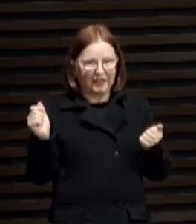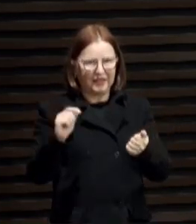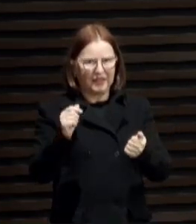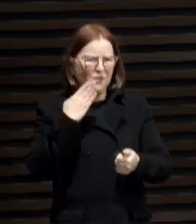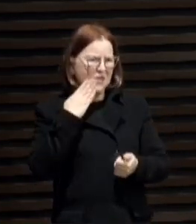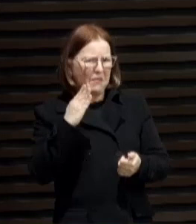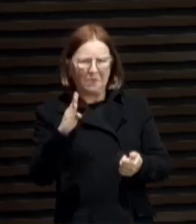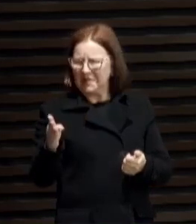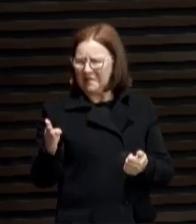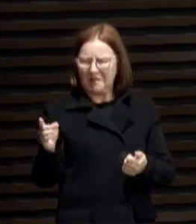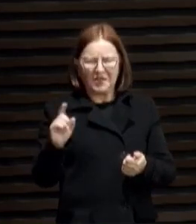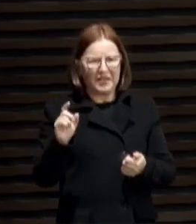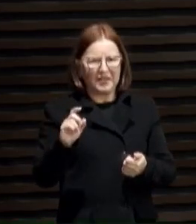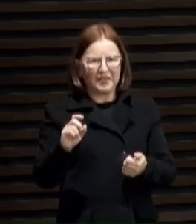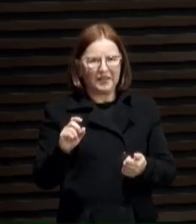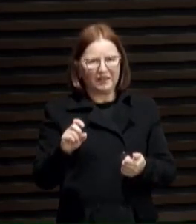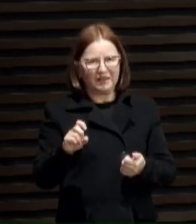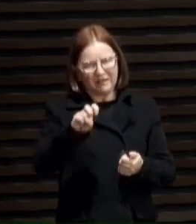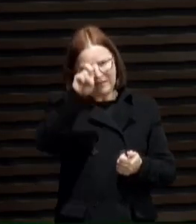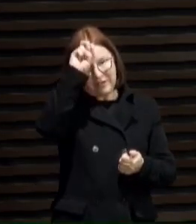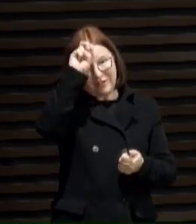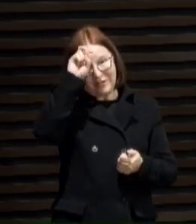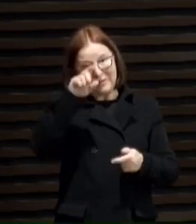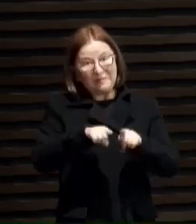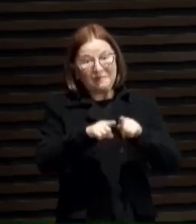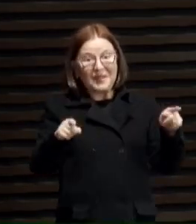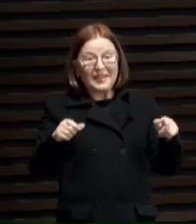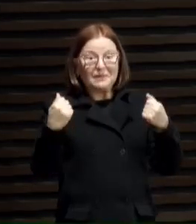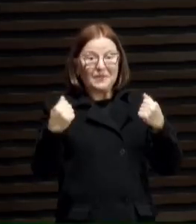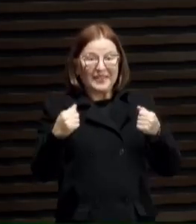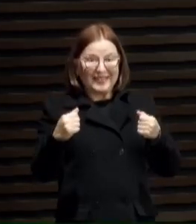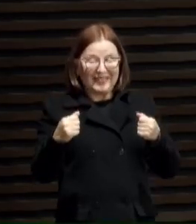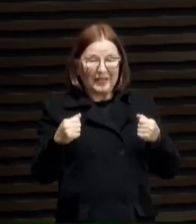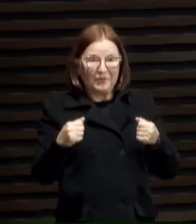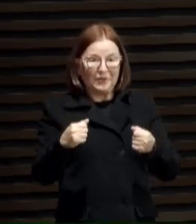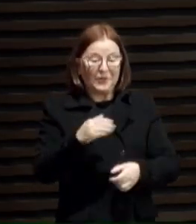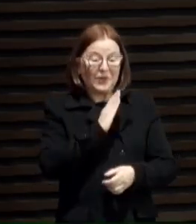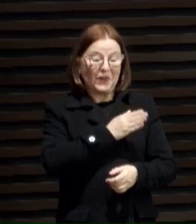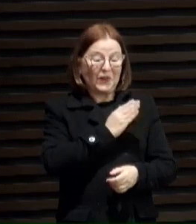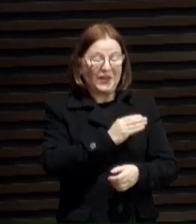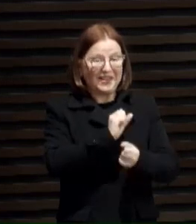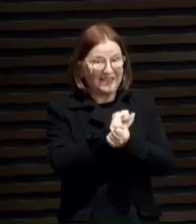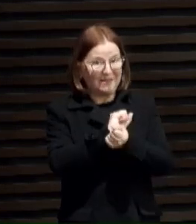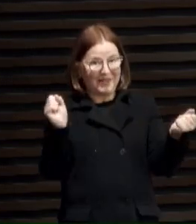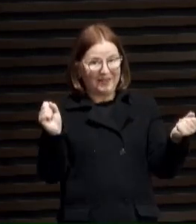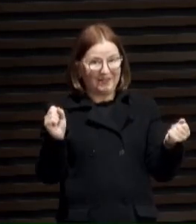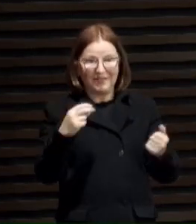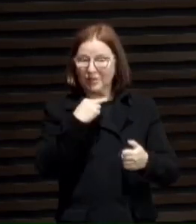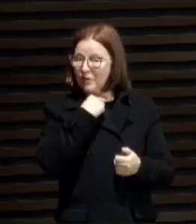do cativeiro do Egito, mas nós precisamos dessa libertação no nosso coração. Não podemos viver neste mundo